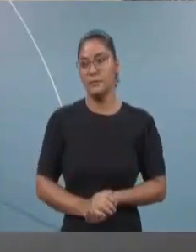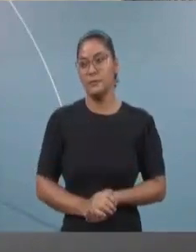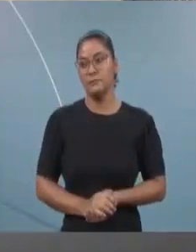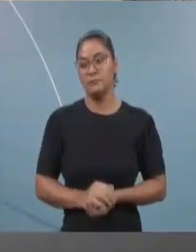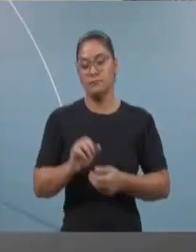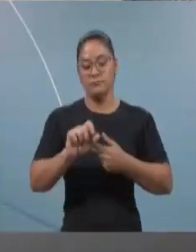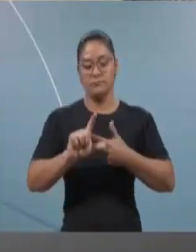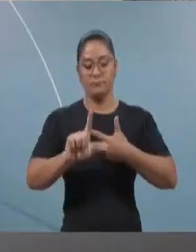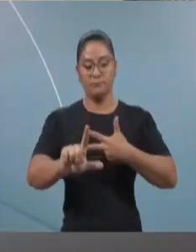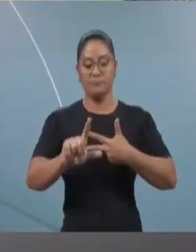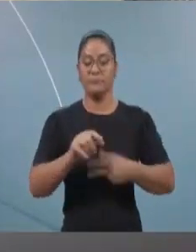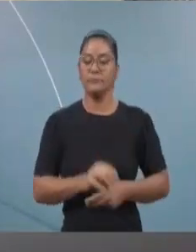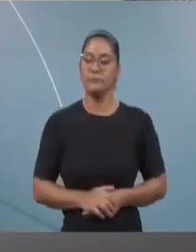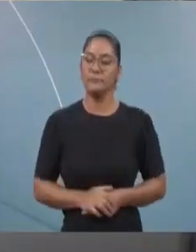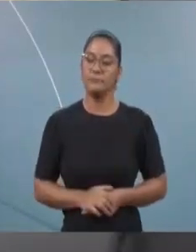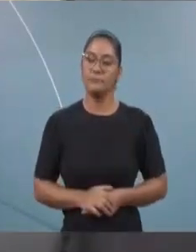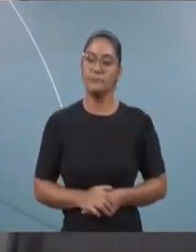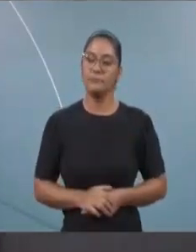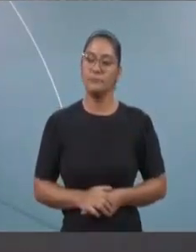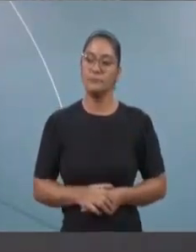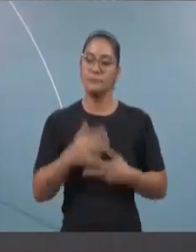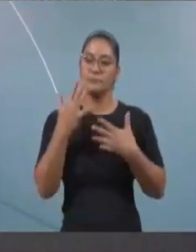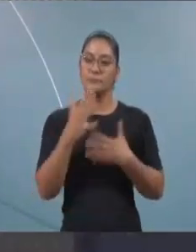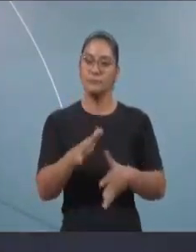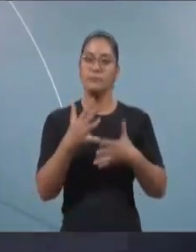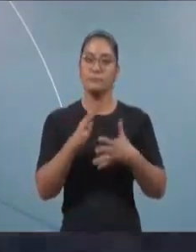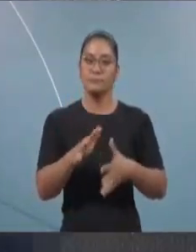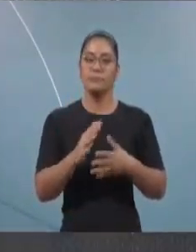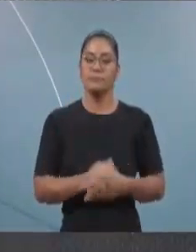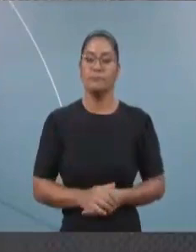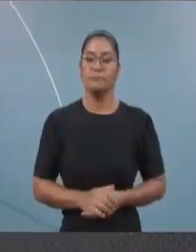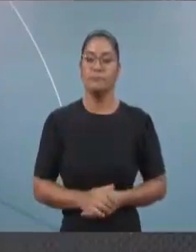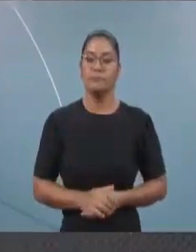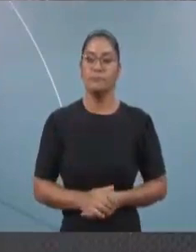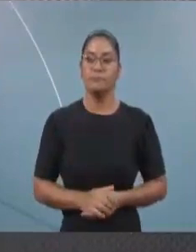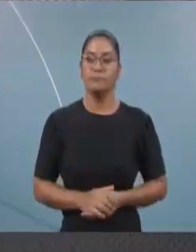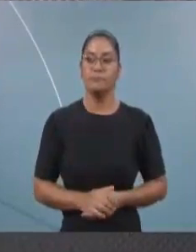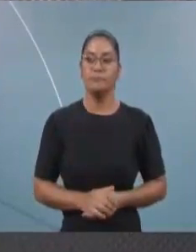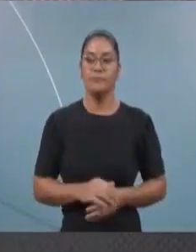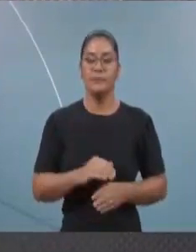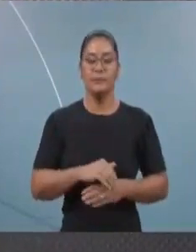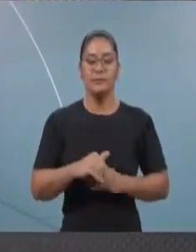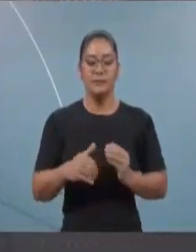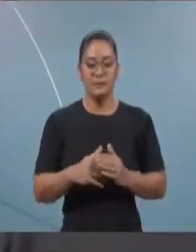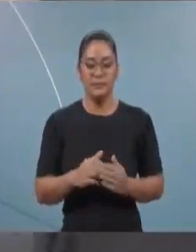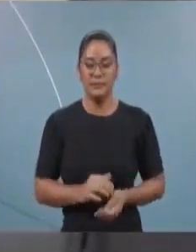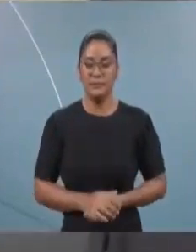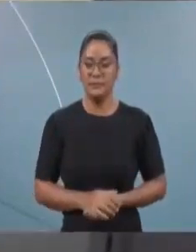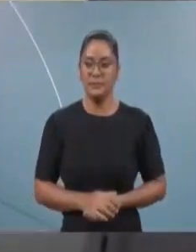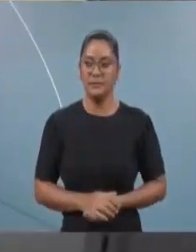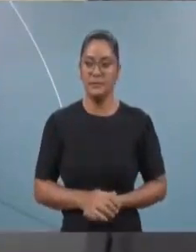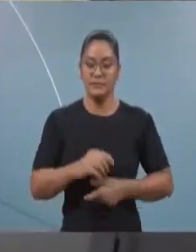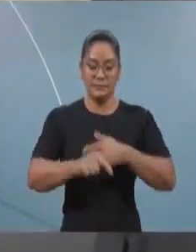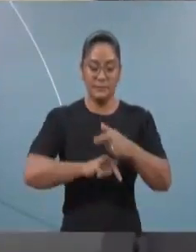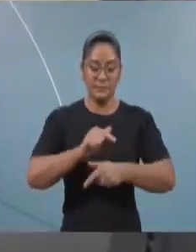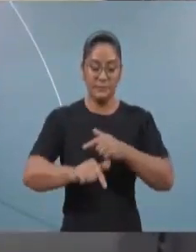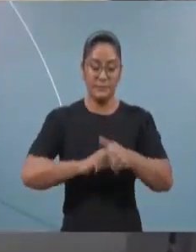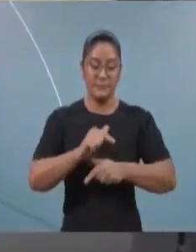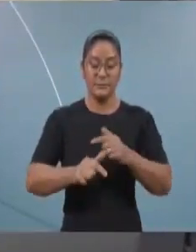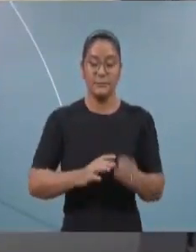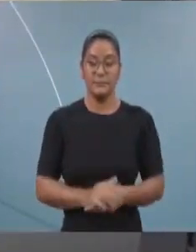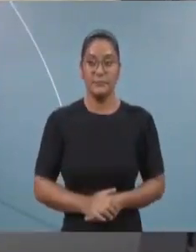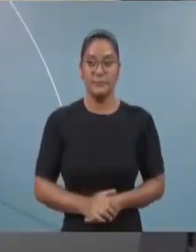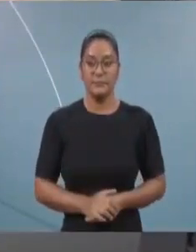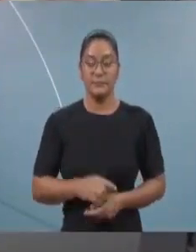Legislativa esse voto de aplauso e parabéns a todas as bordadeiras trabalhadoras do nosso